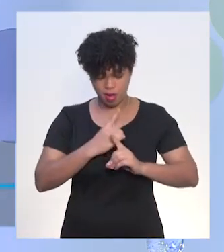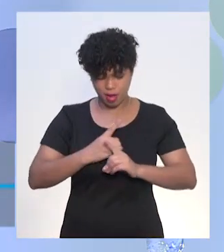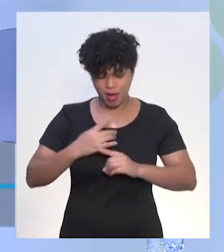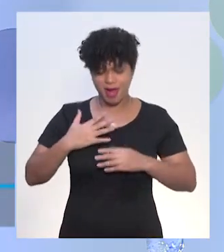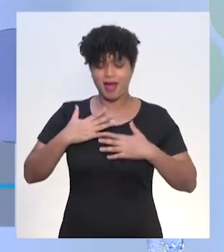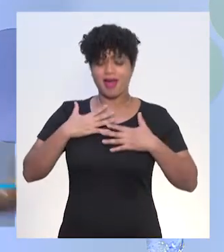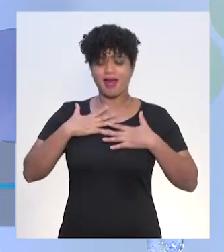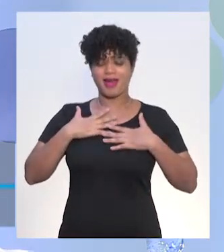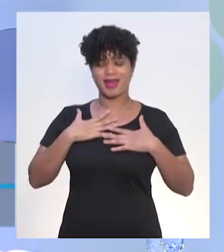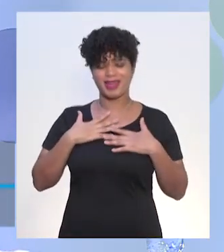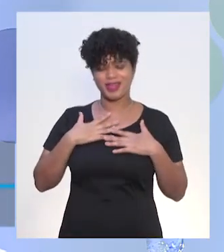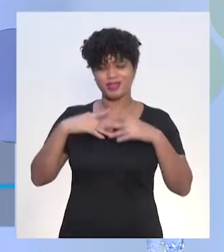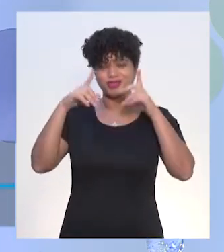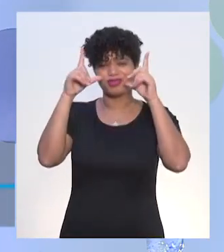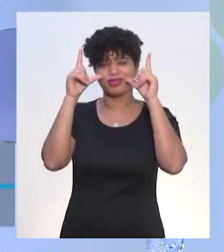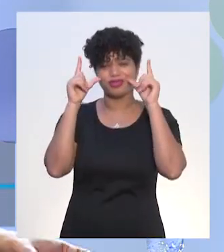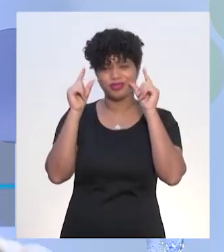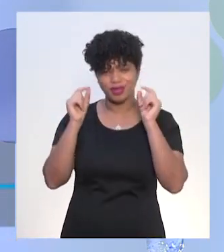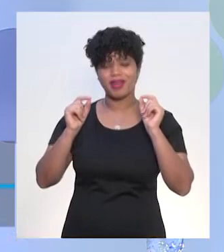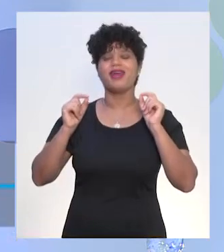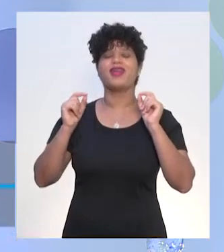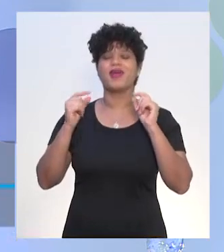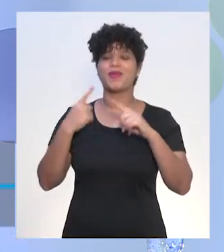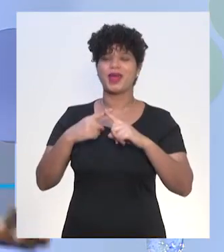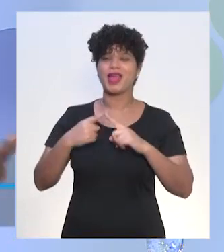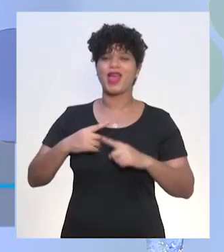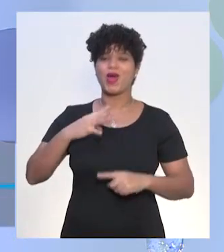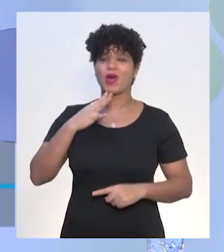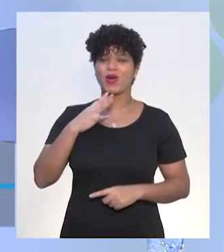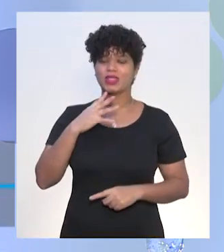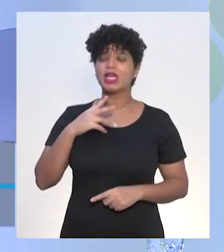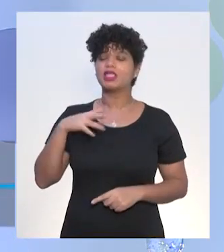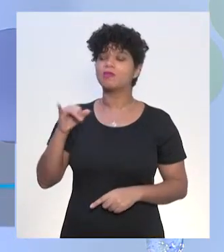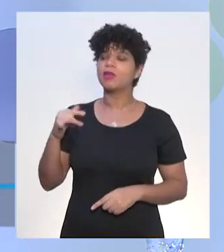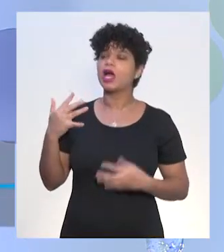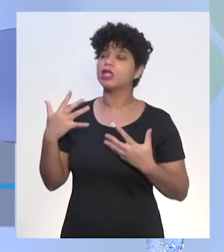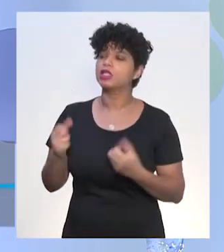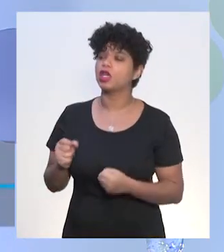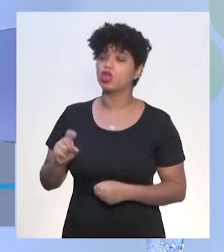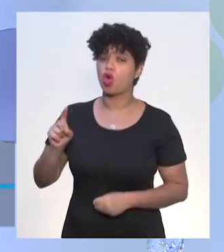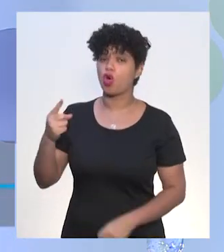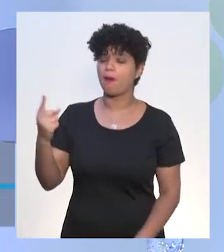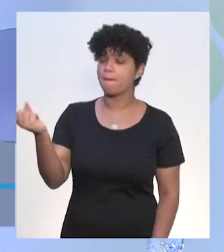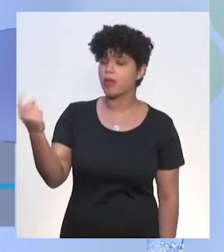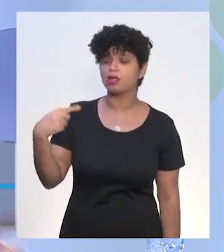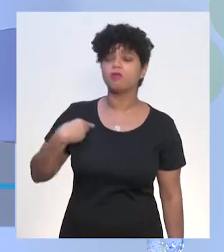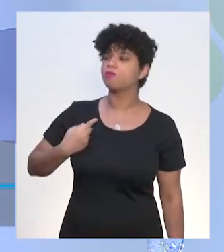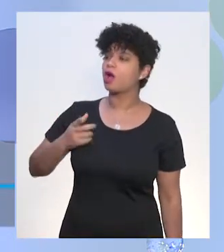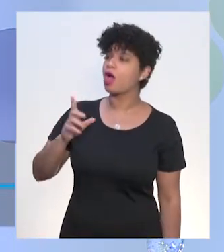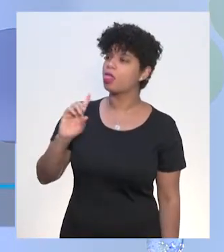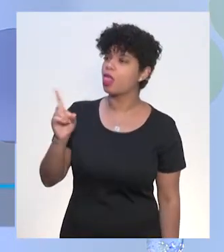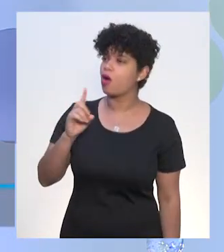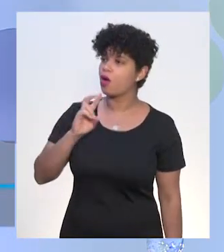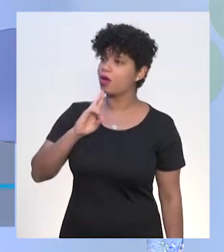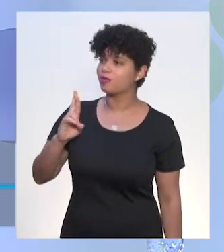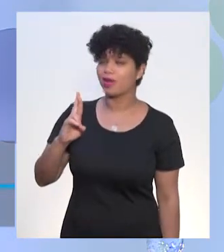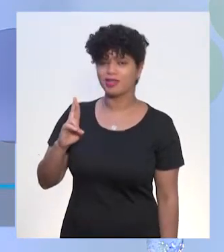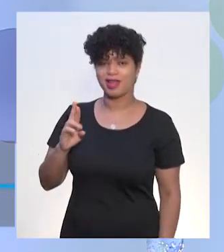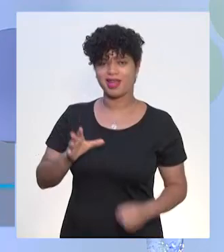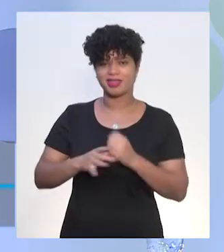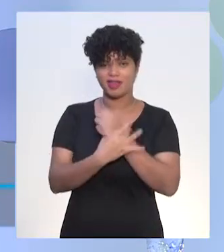nos dá a segurança para a gente aceitar certas coisas e falar não para outras coisas né